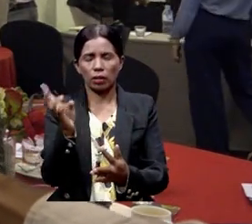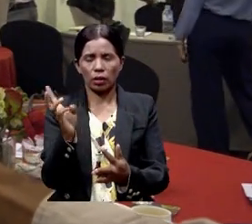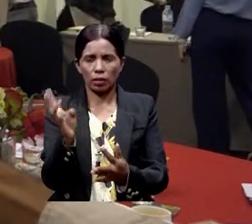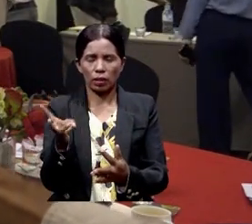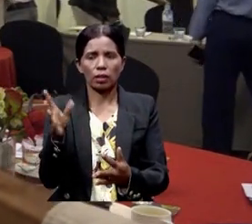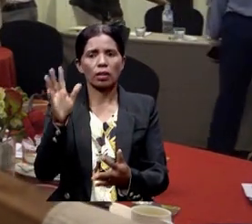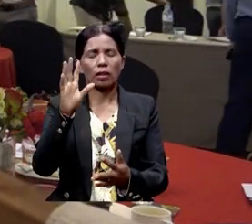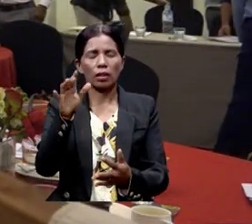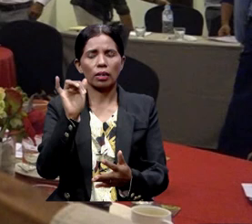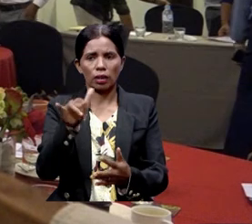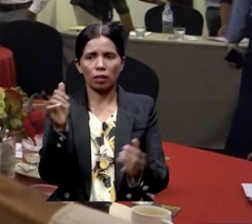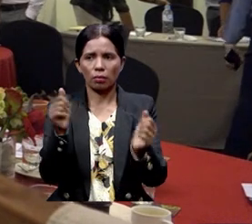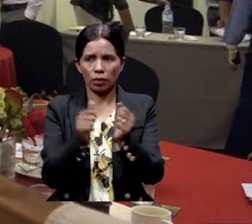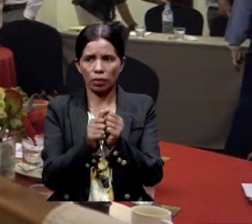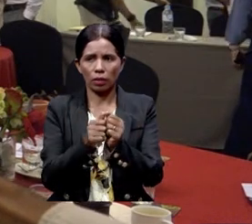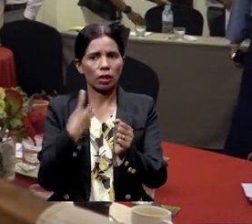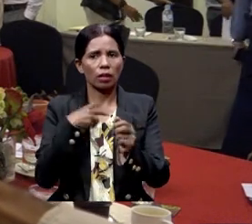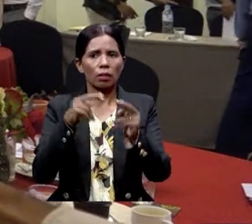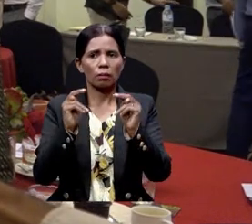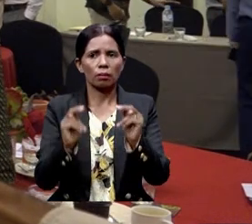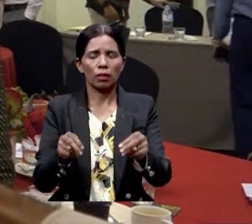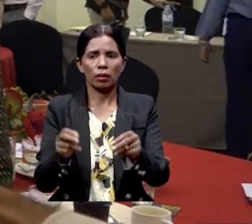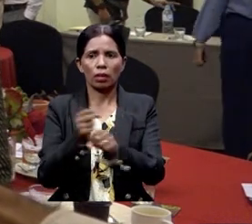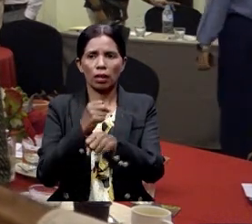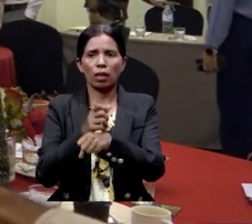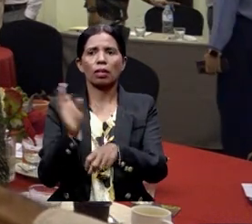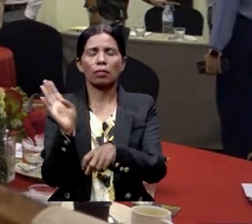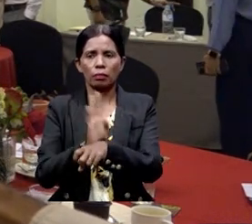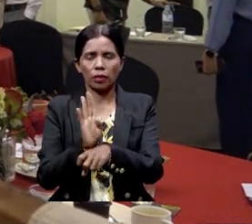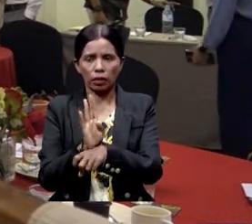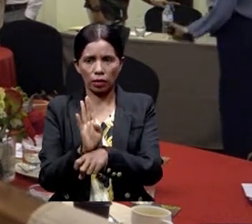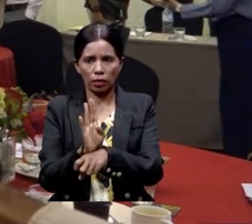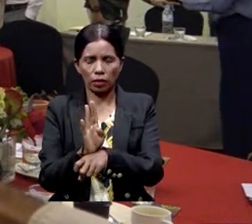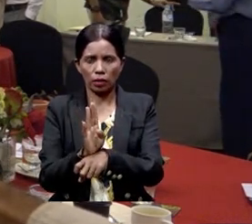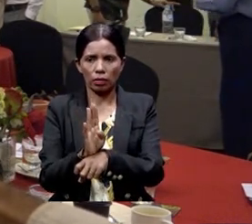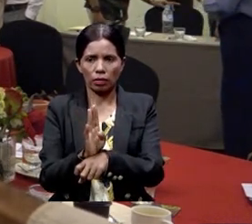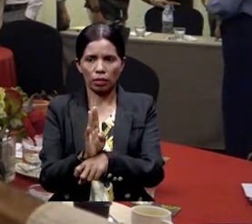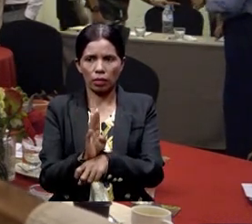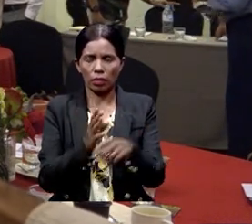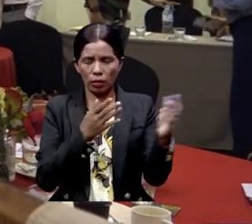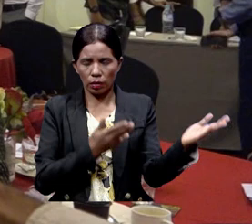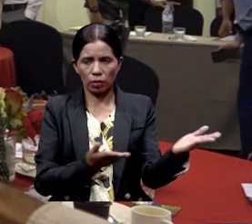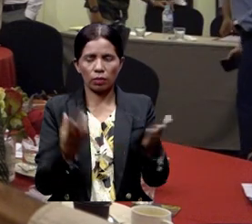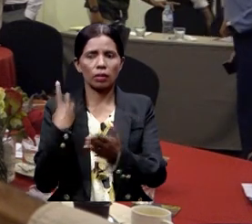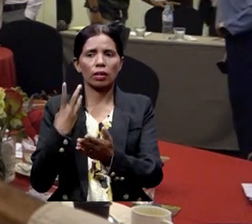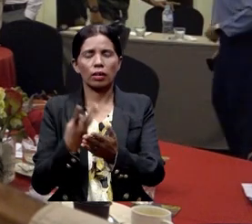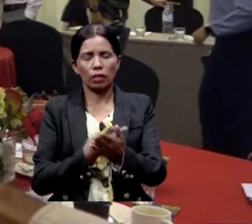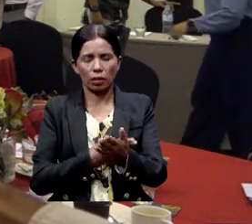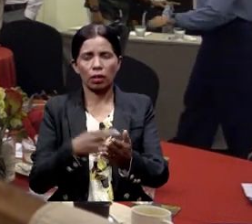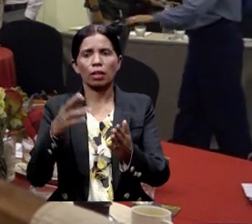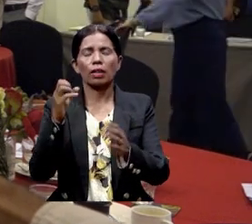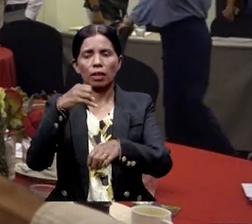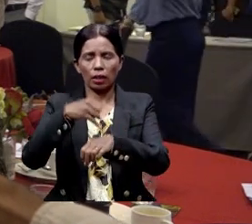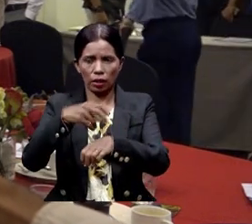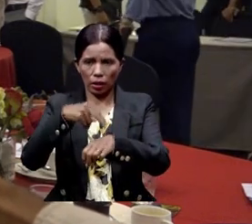ne la osita adere de ita precisa hanu negociações a pra a luri ita ne contesto ita ne interesse